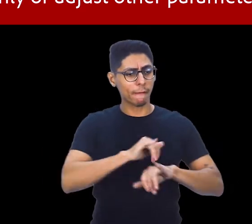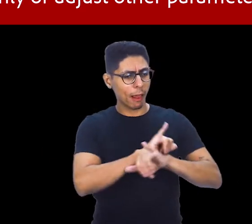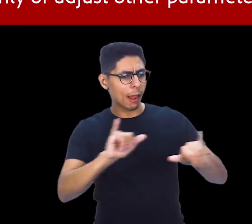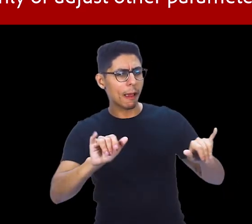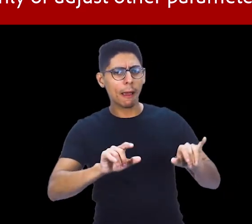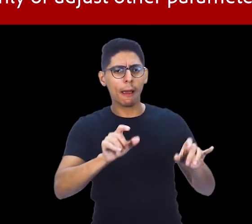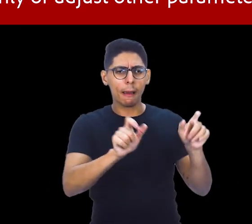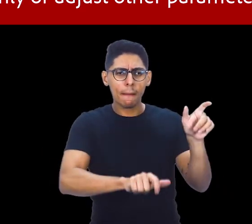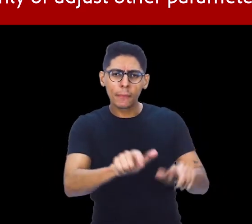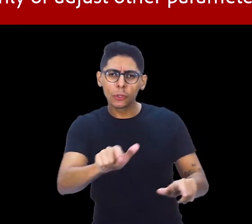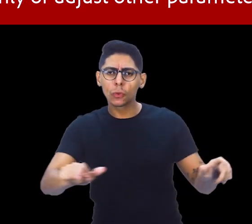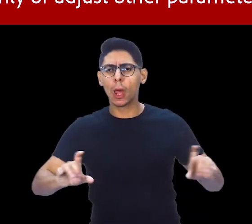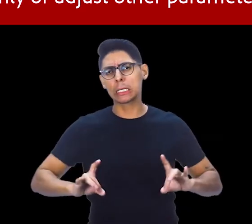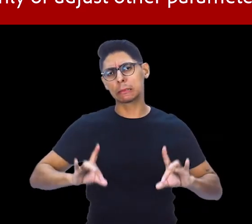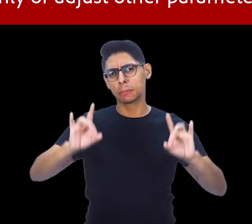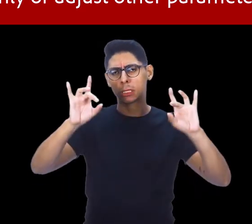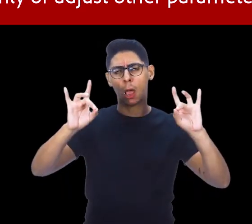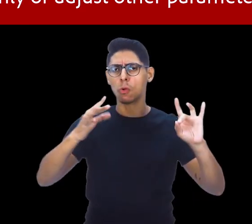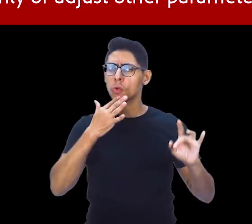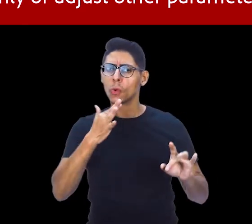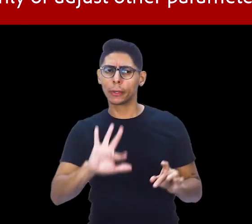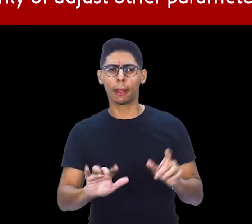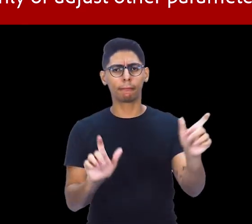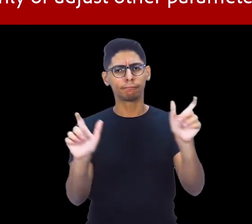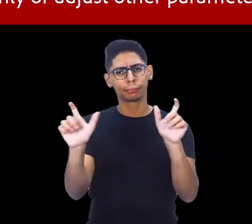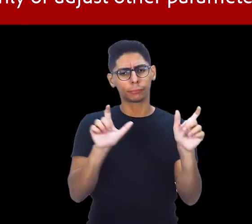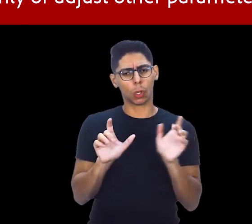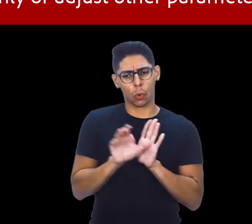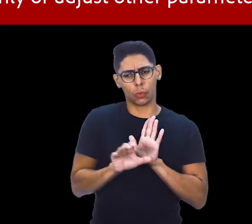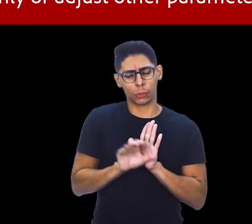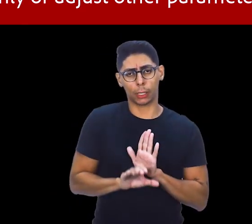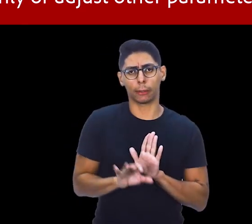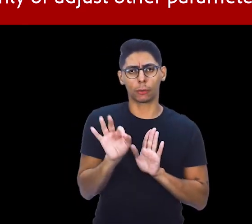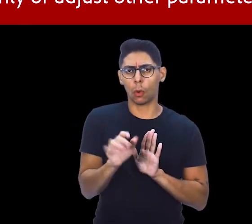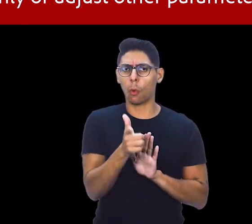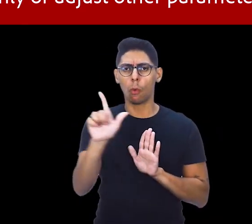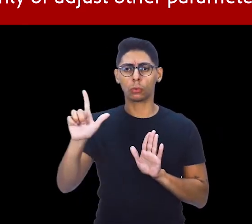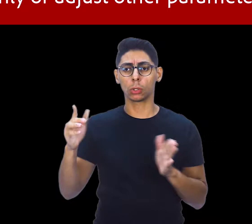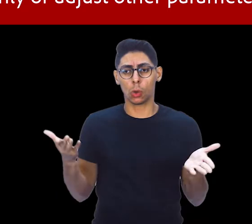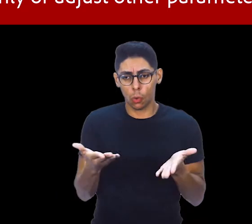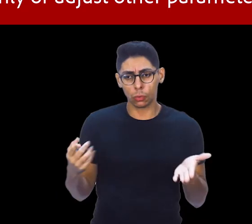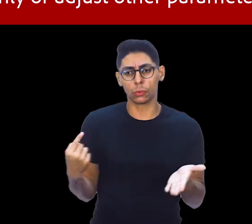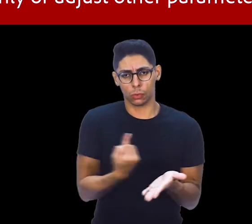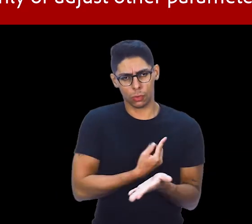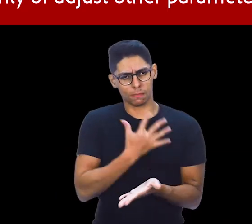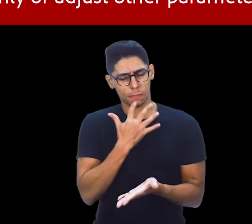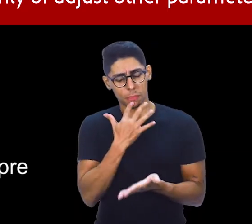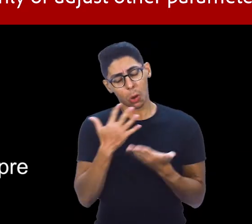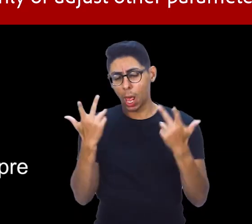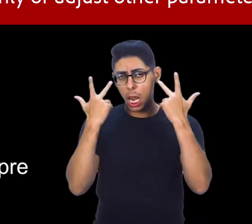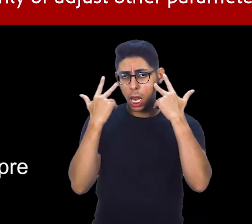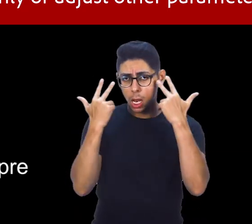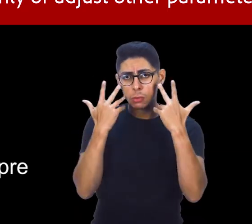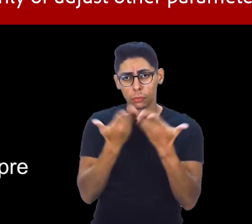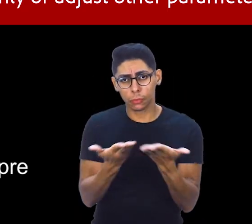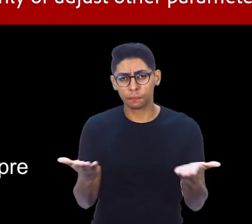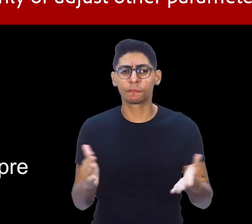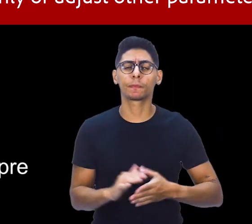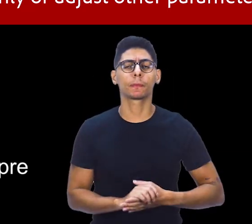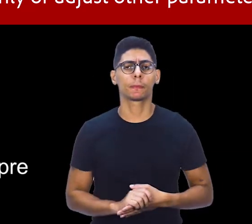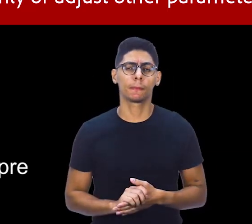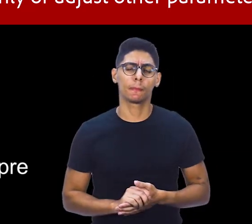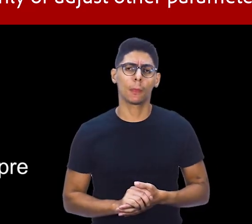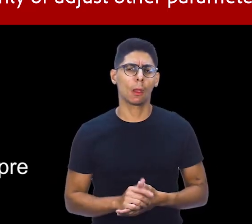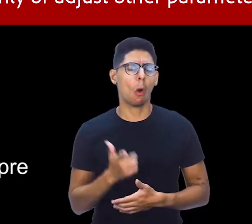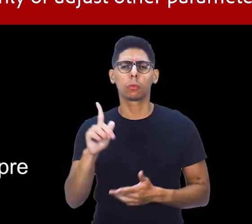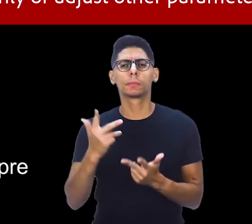especial, não se conhecia outros conceitos que nós já conhecemos hoje. Então, muito natural. E uma coisa, Cláudia,